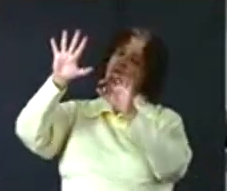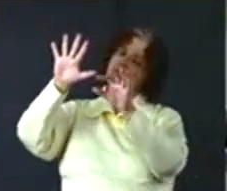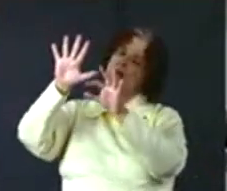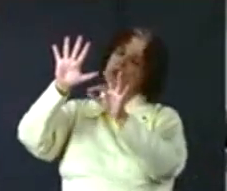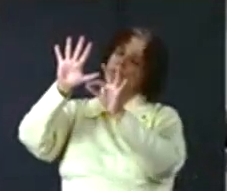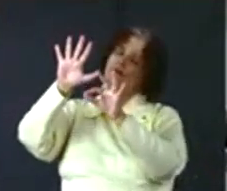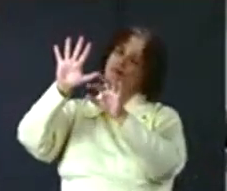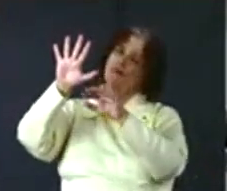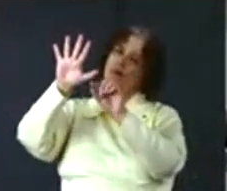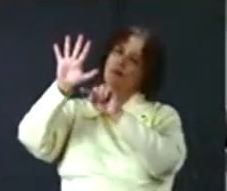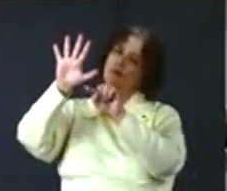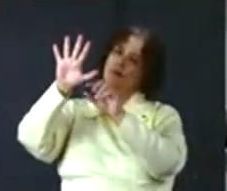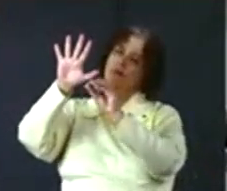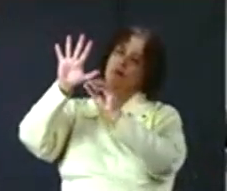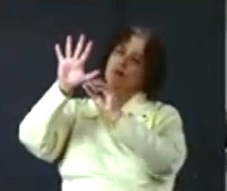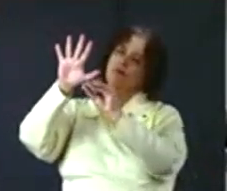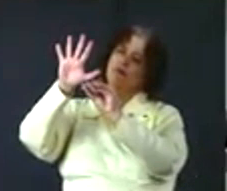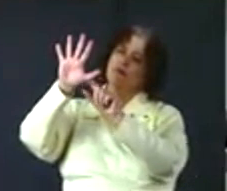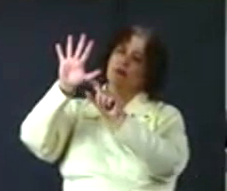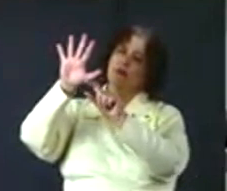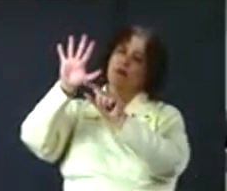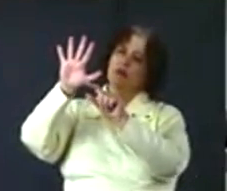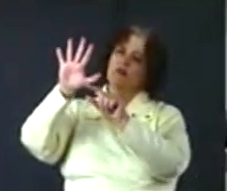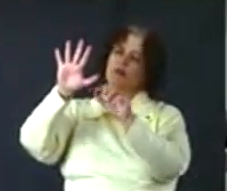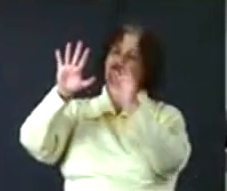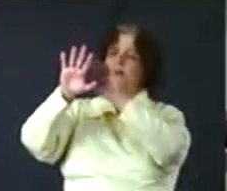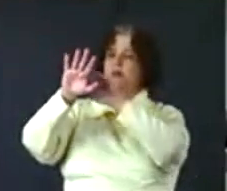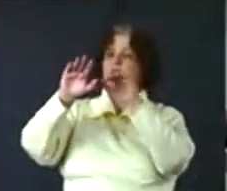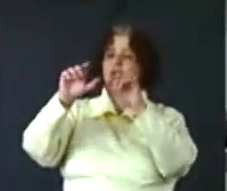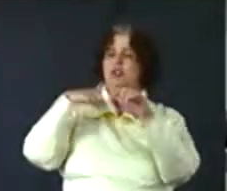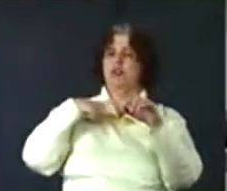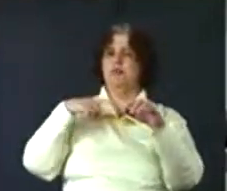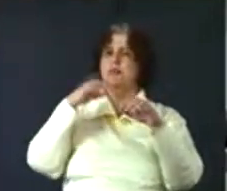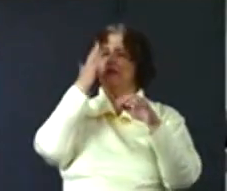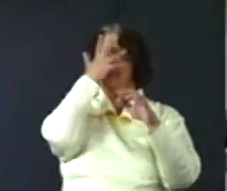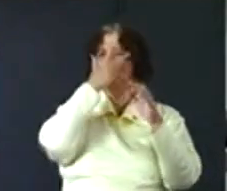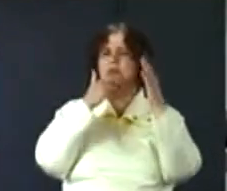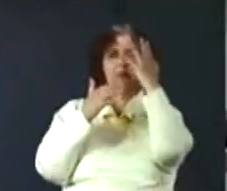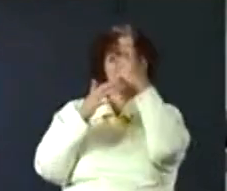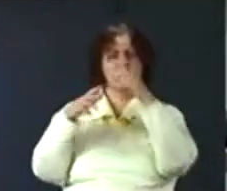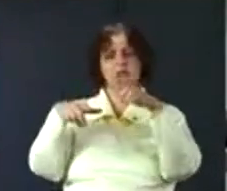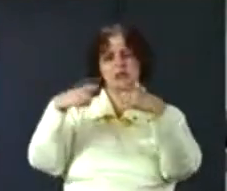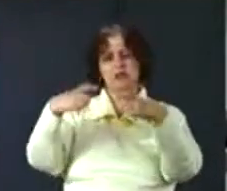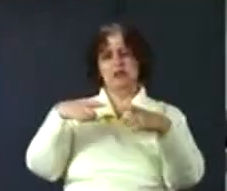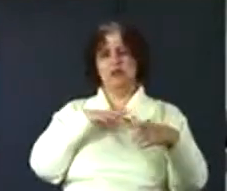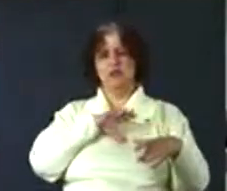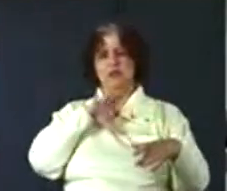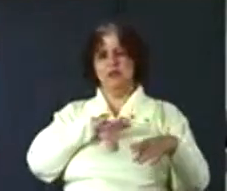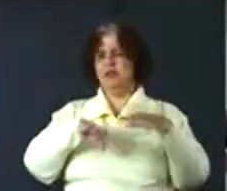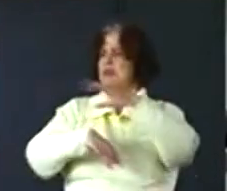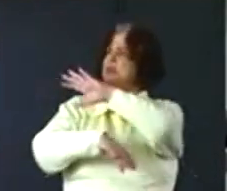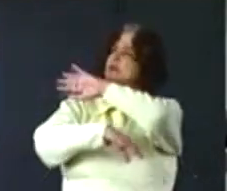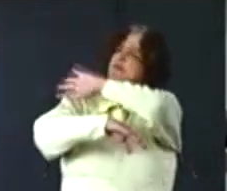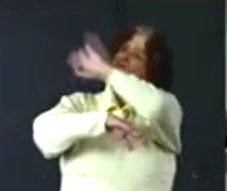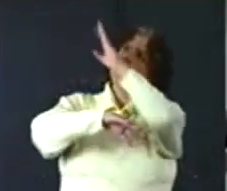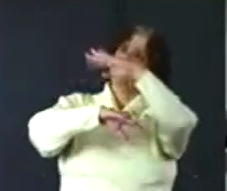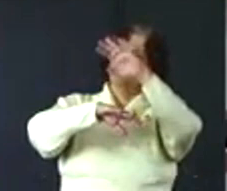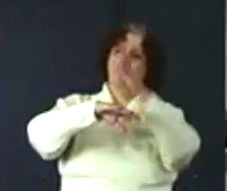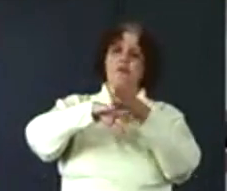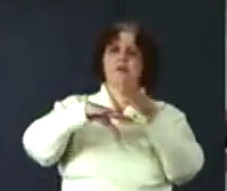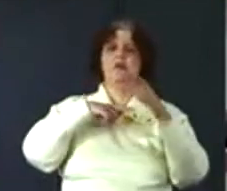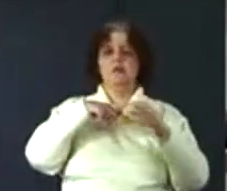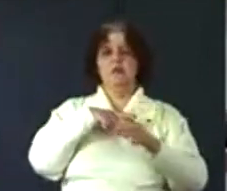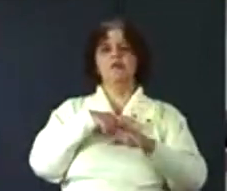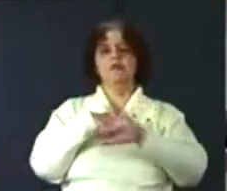era uma cidade muito bonita, ela tinha uma montanha chamada Pagos, em cima dessa montanha alguns templos foram